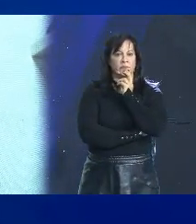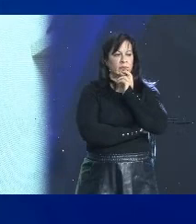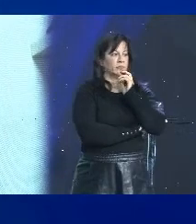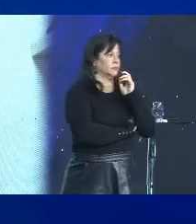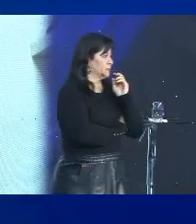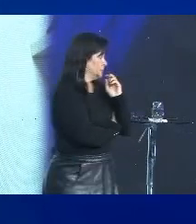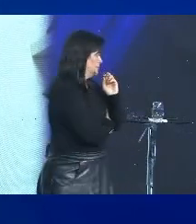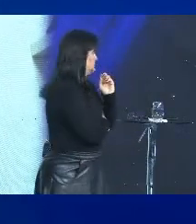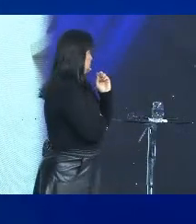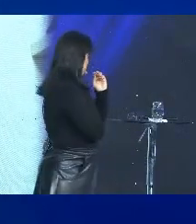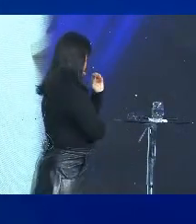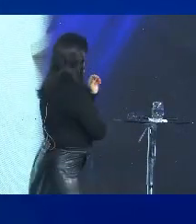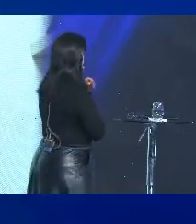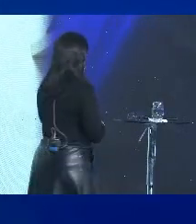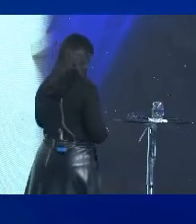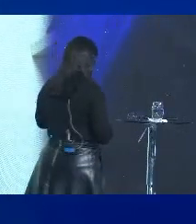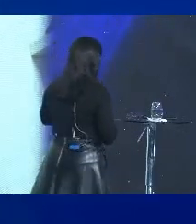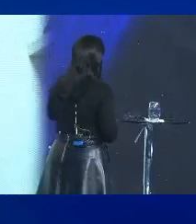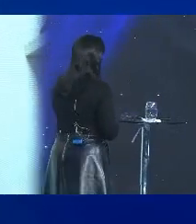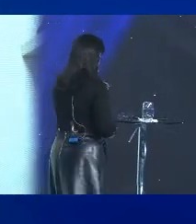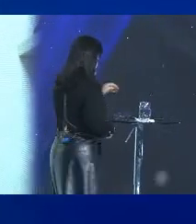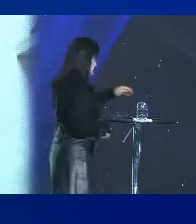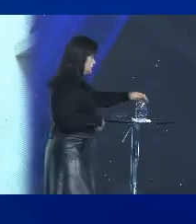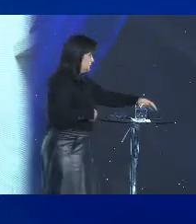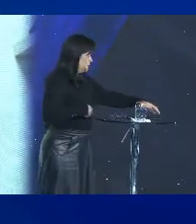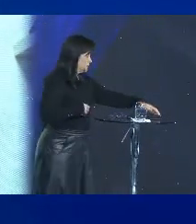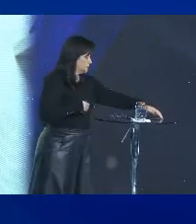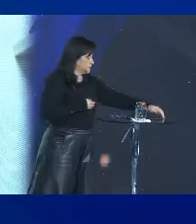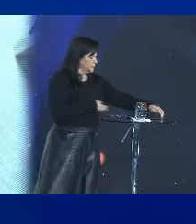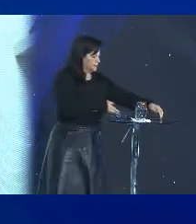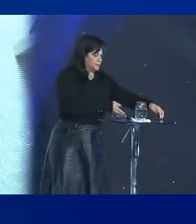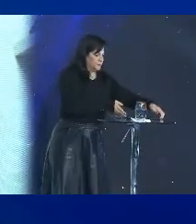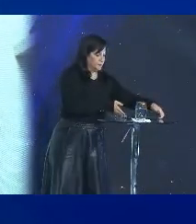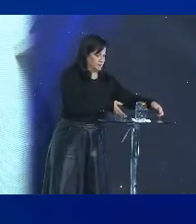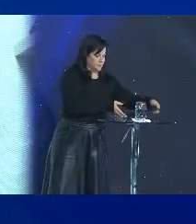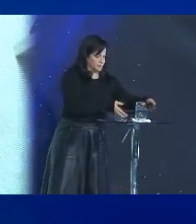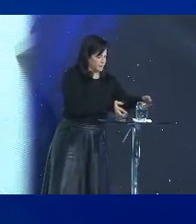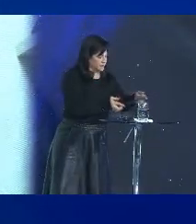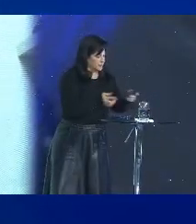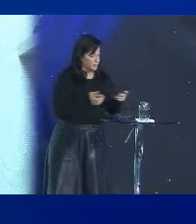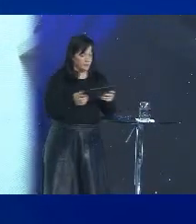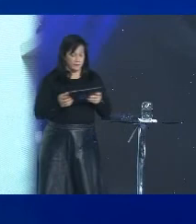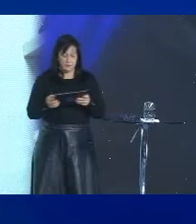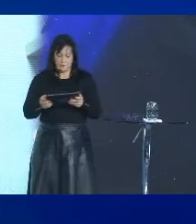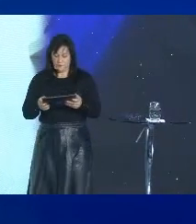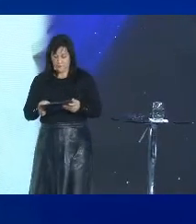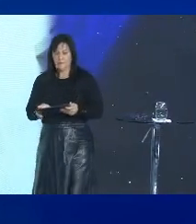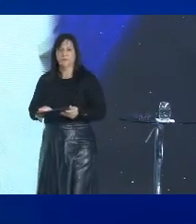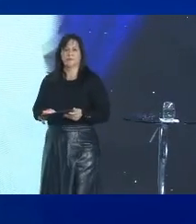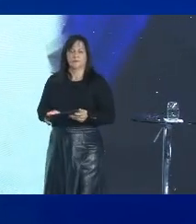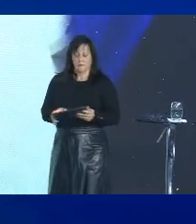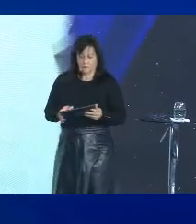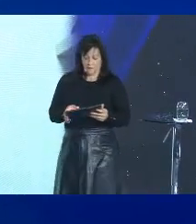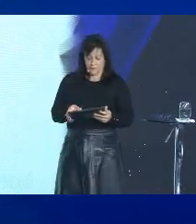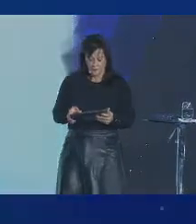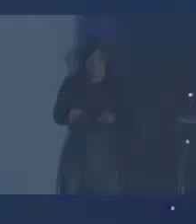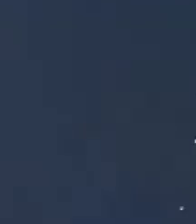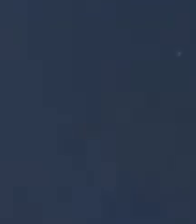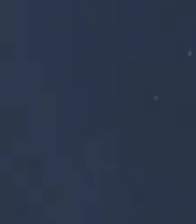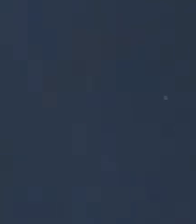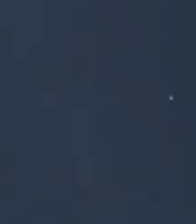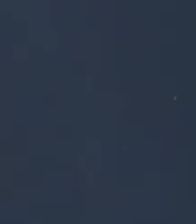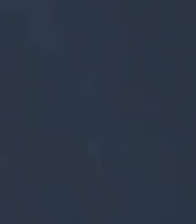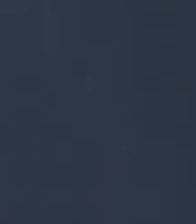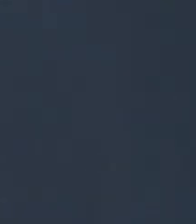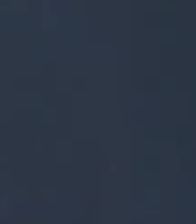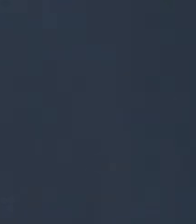já foi aí o quarto, quinto maior estado em compras durante muito tempo, de muitas operações. É uma região que está crescendo, está centralizada, acho